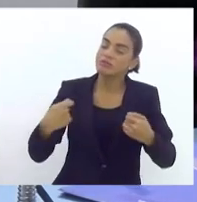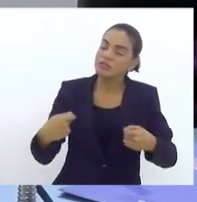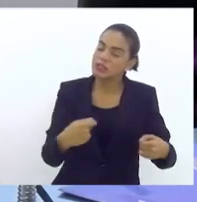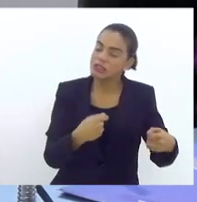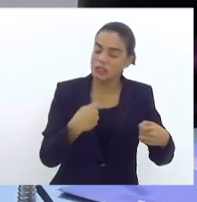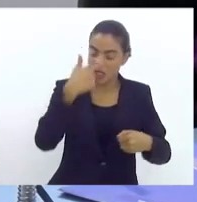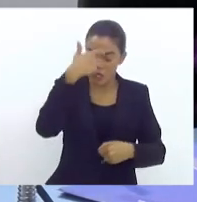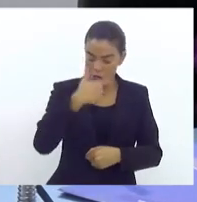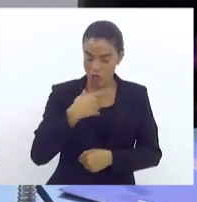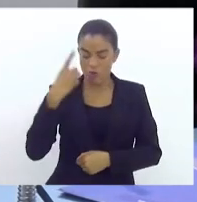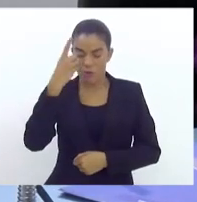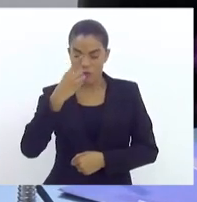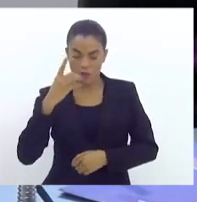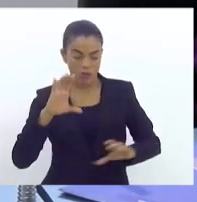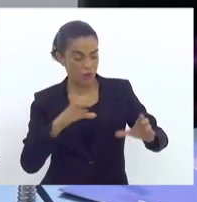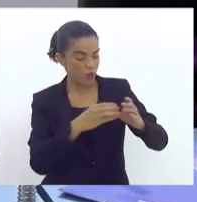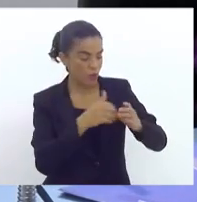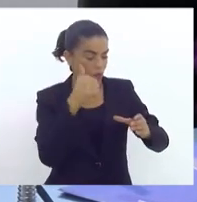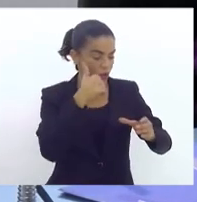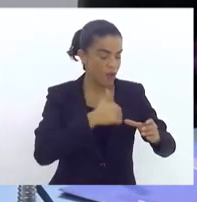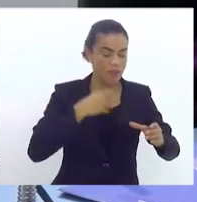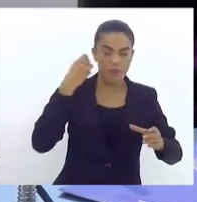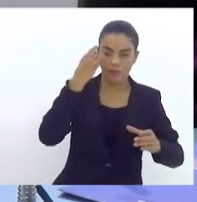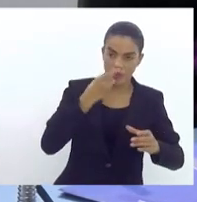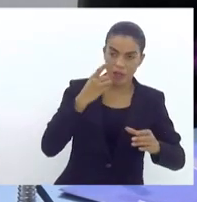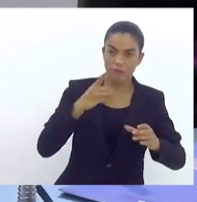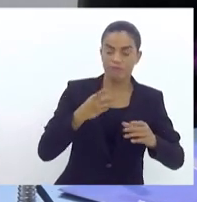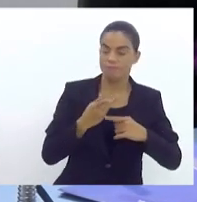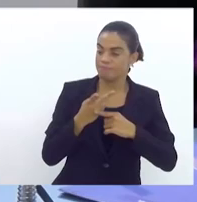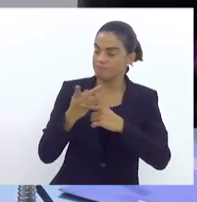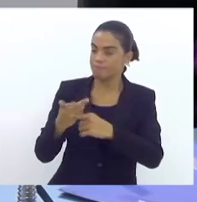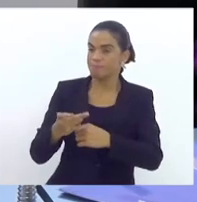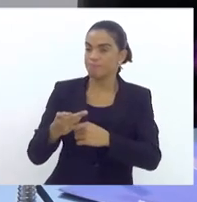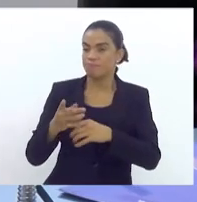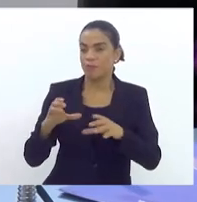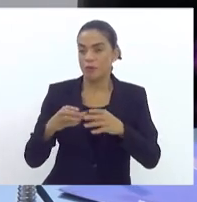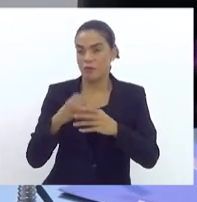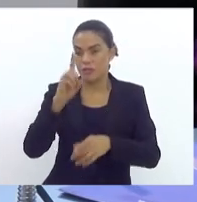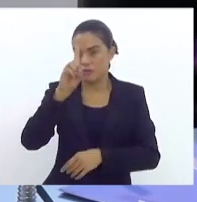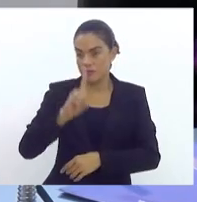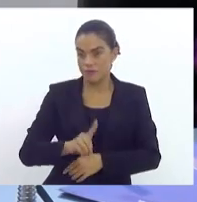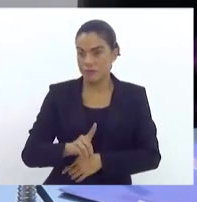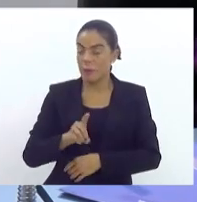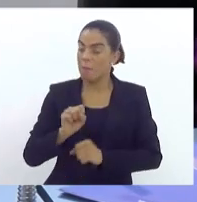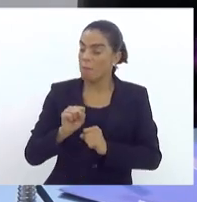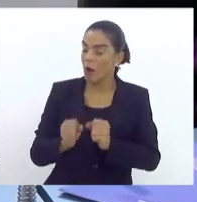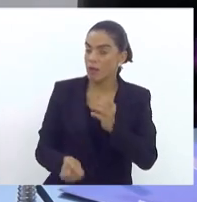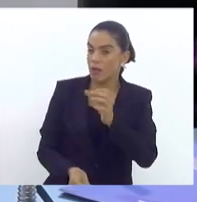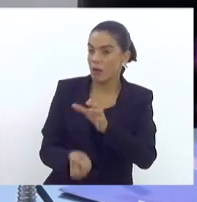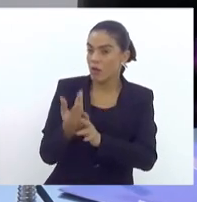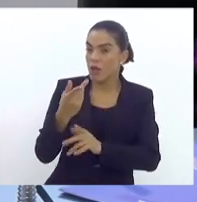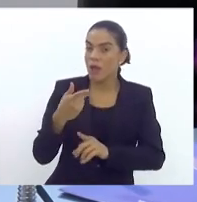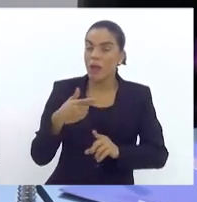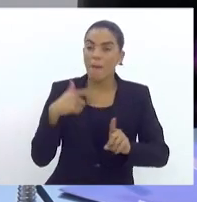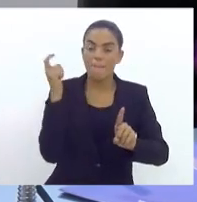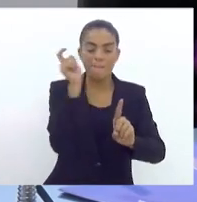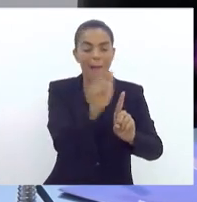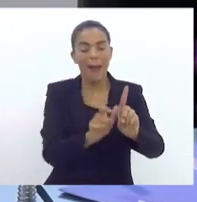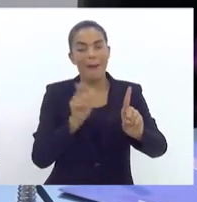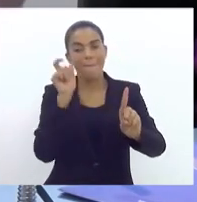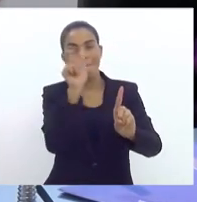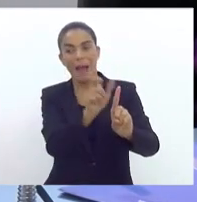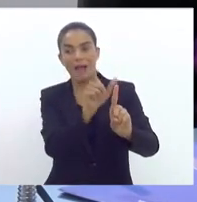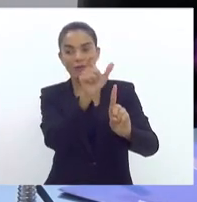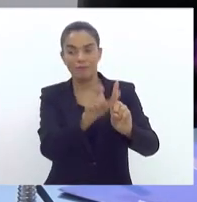parlamentares junto na comissão de mulheres porque A Ofensa que possa acontecer uma parlamentar